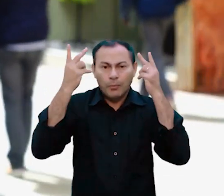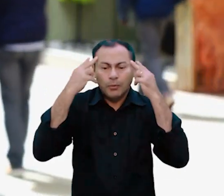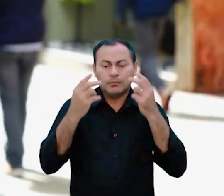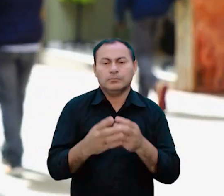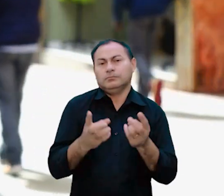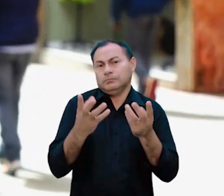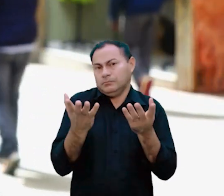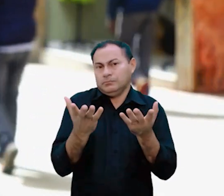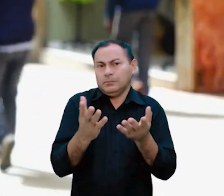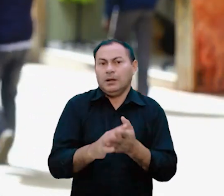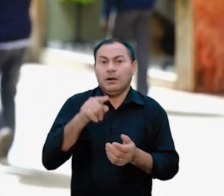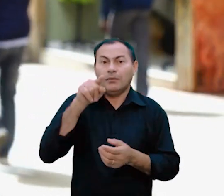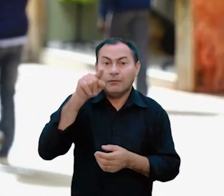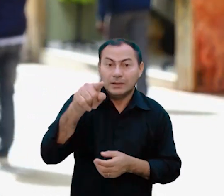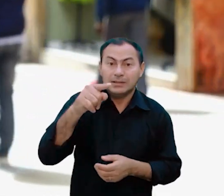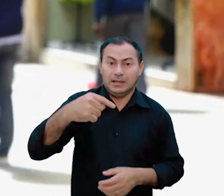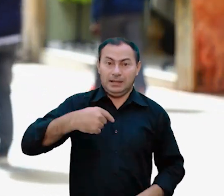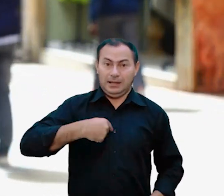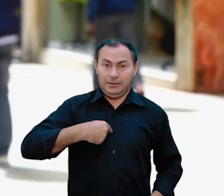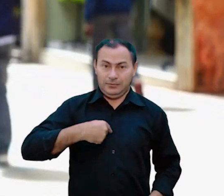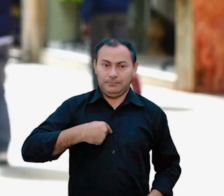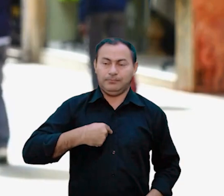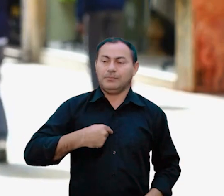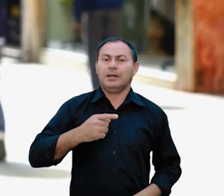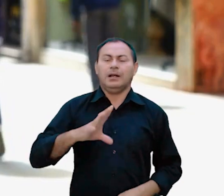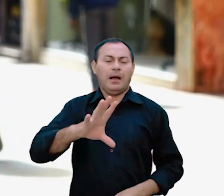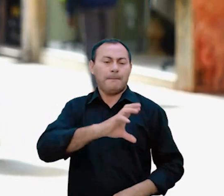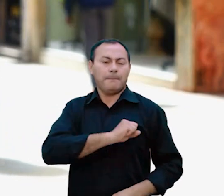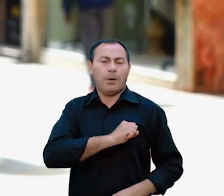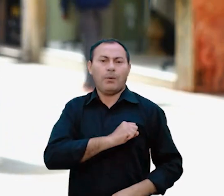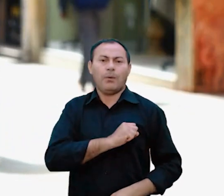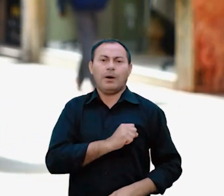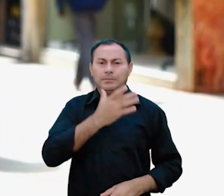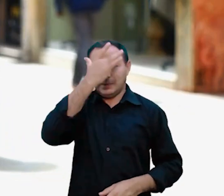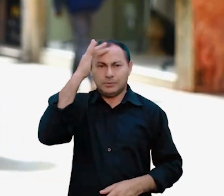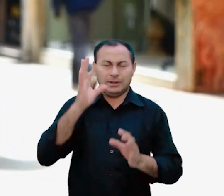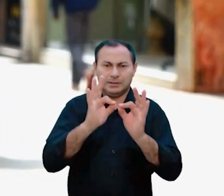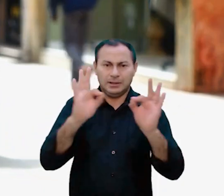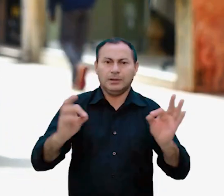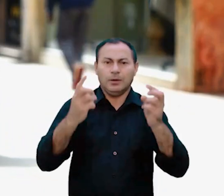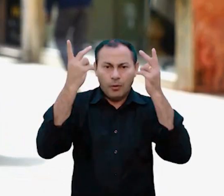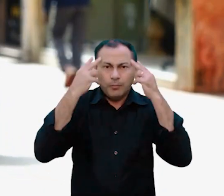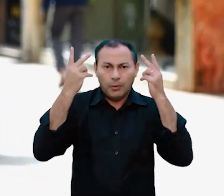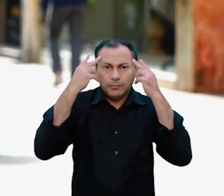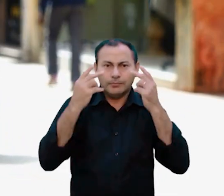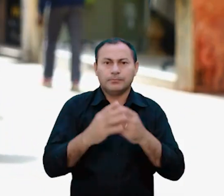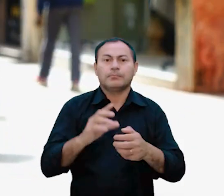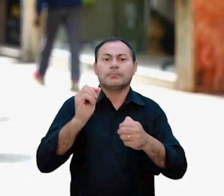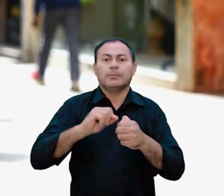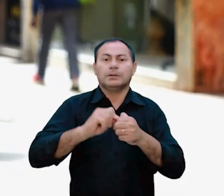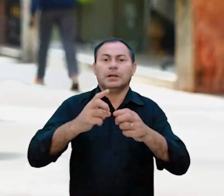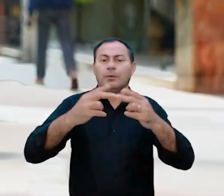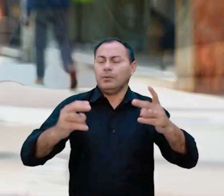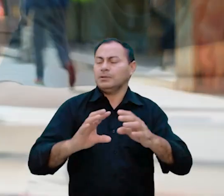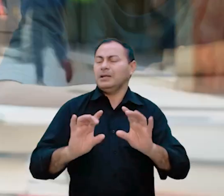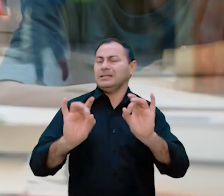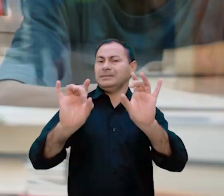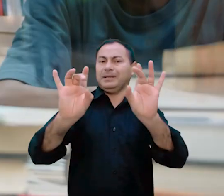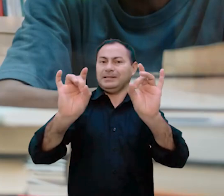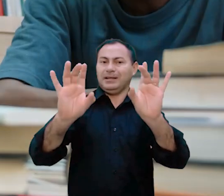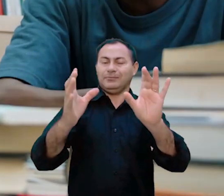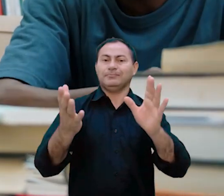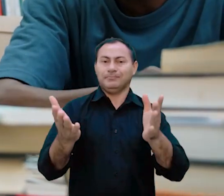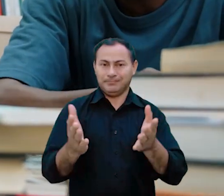e comuns, como você e eu. Ele amou usar aquelas pessoas simples e comuns para fazer